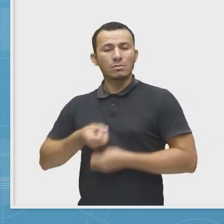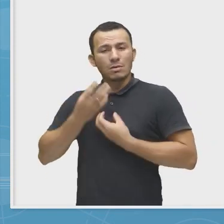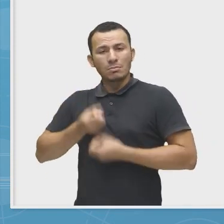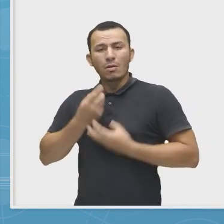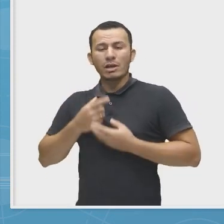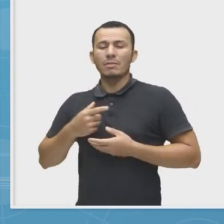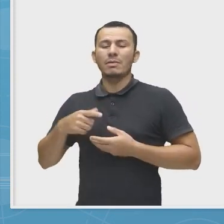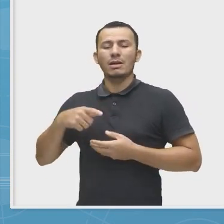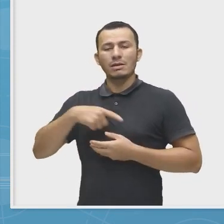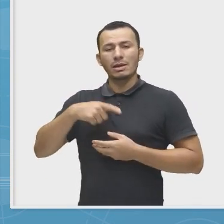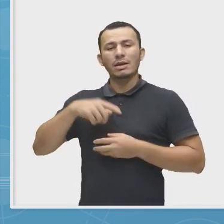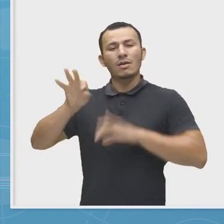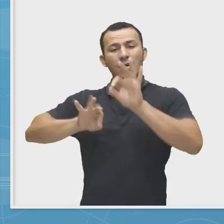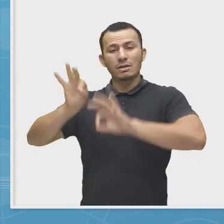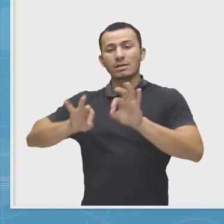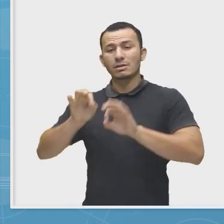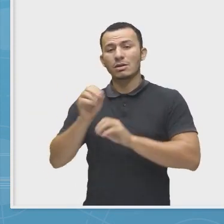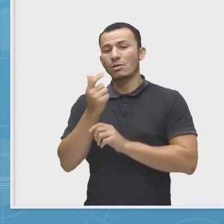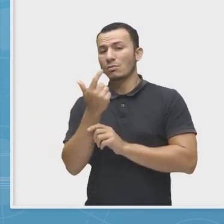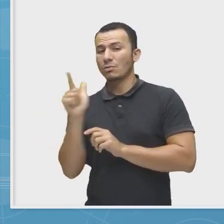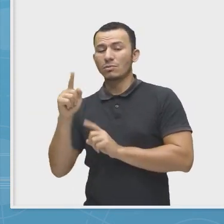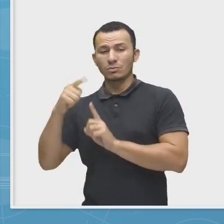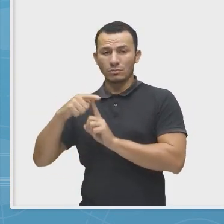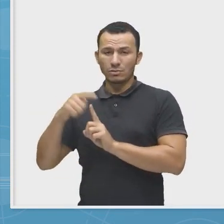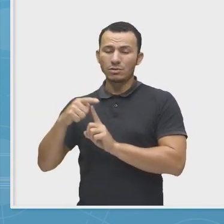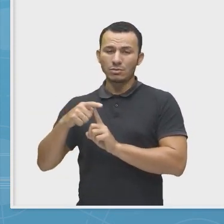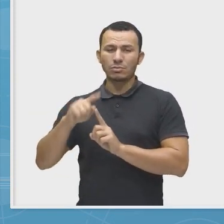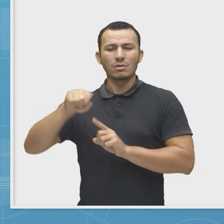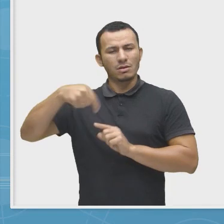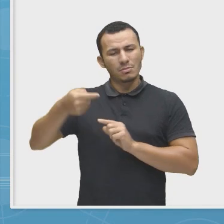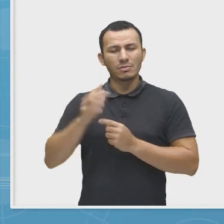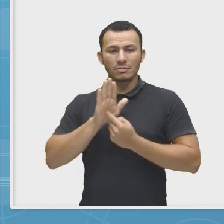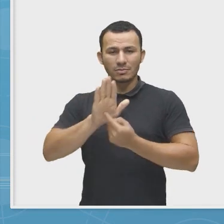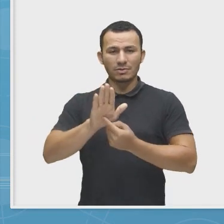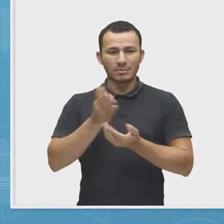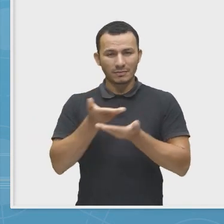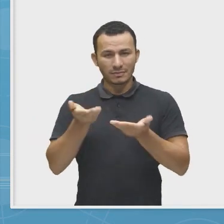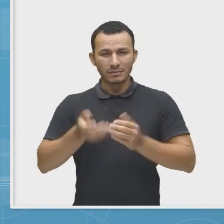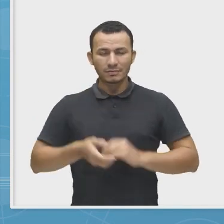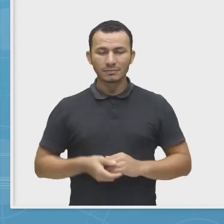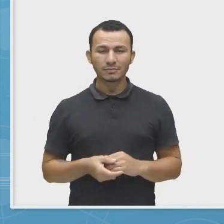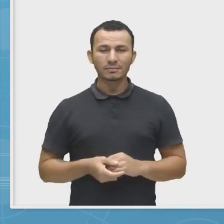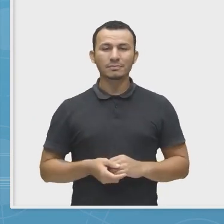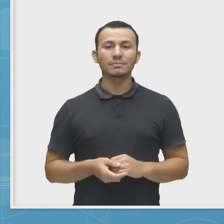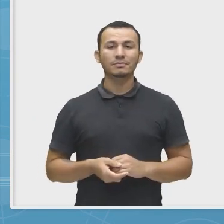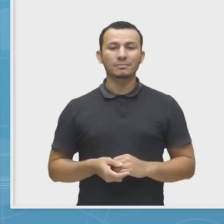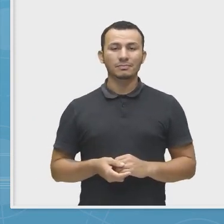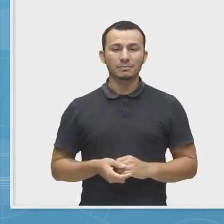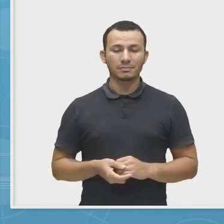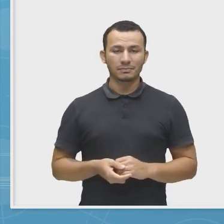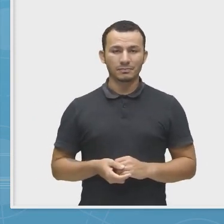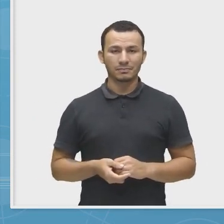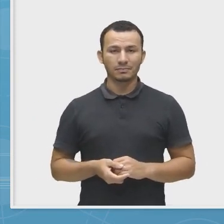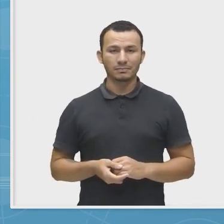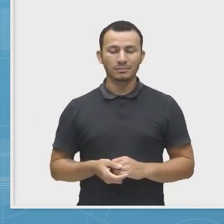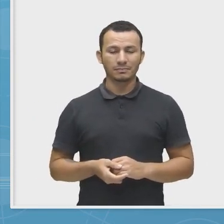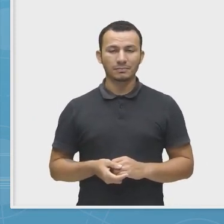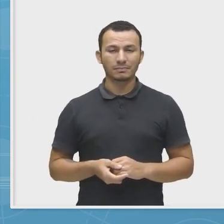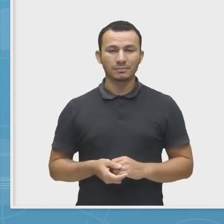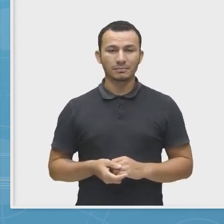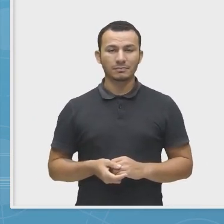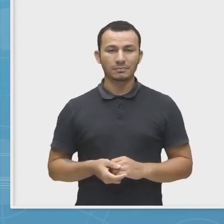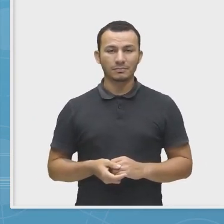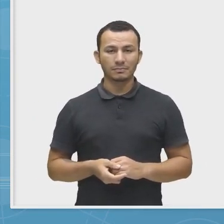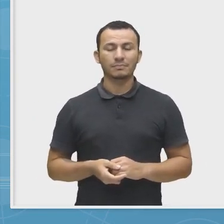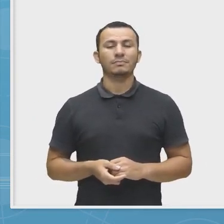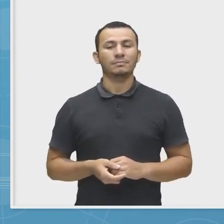em estrofes, né? Como a gente vai ver daqui a pouquinho um exemplo. Então, as características